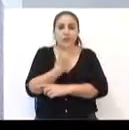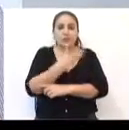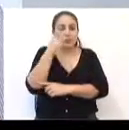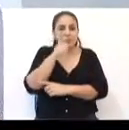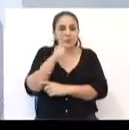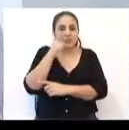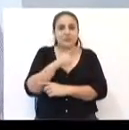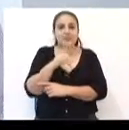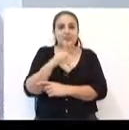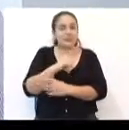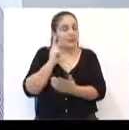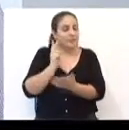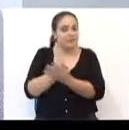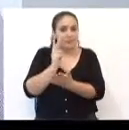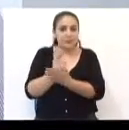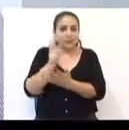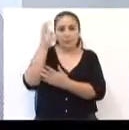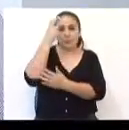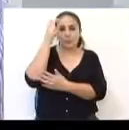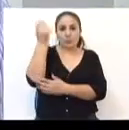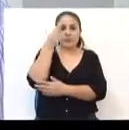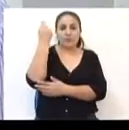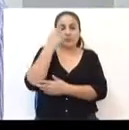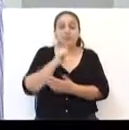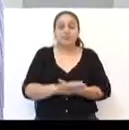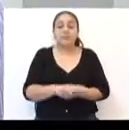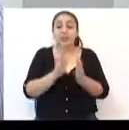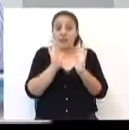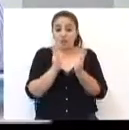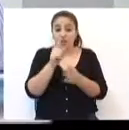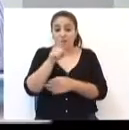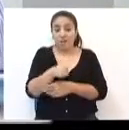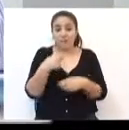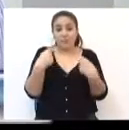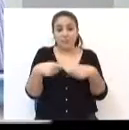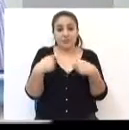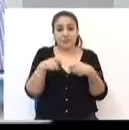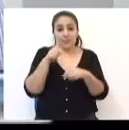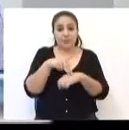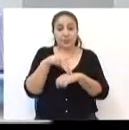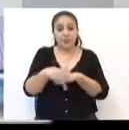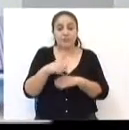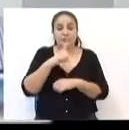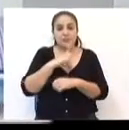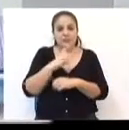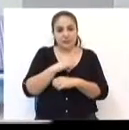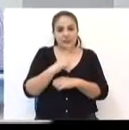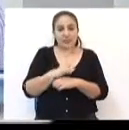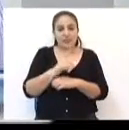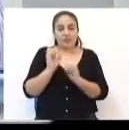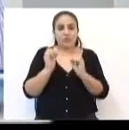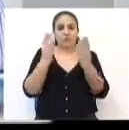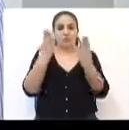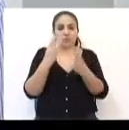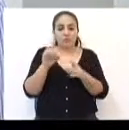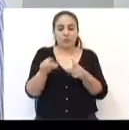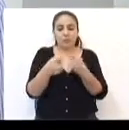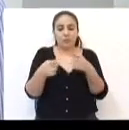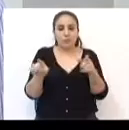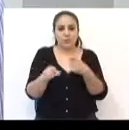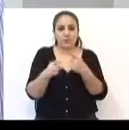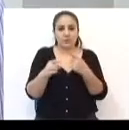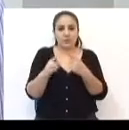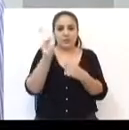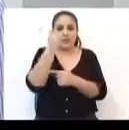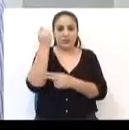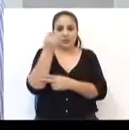aí com a nossa cultura gaúcha. Já era uma necessidade para Passo Fundo, temos um festival de música gaúcha aqui em Passo Fundo.